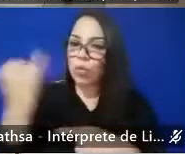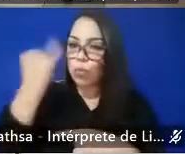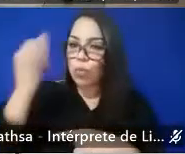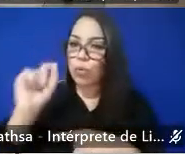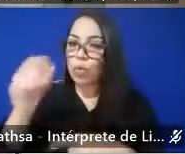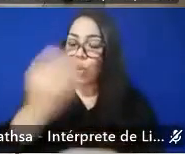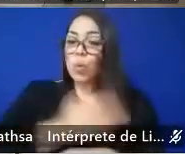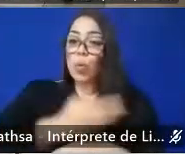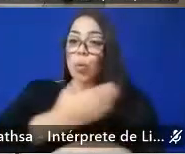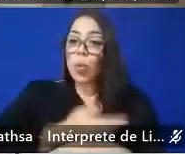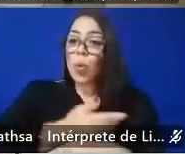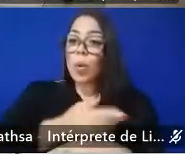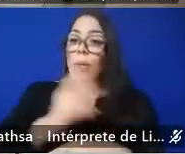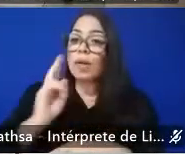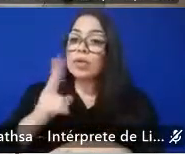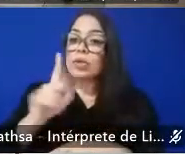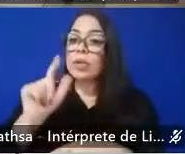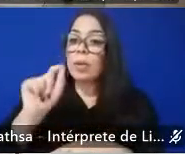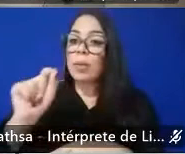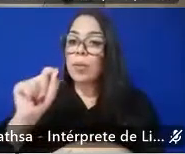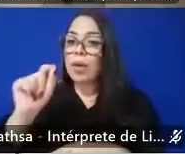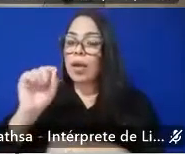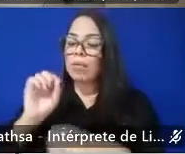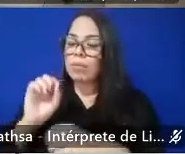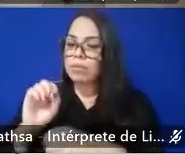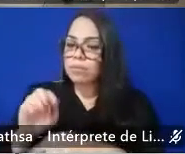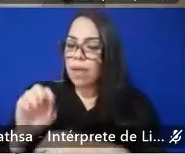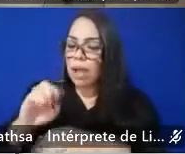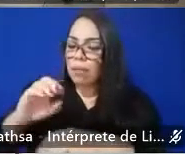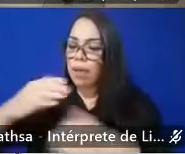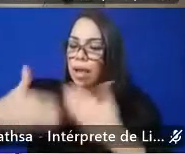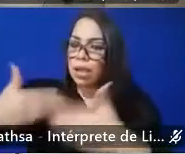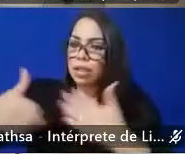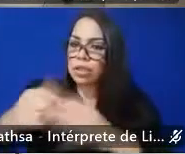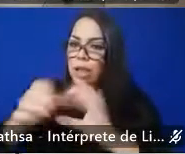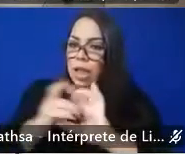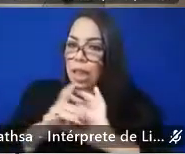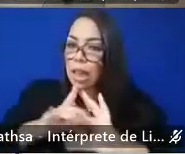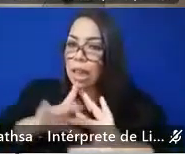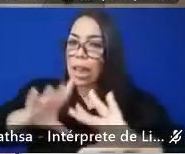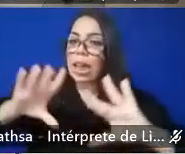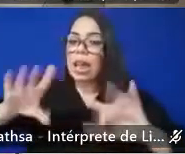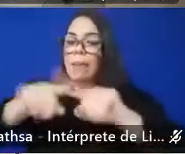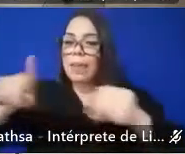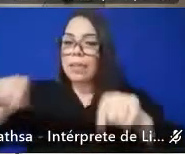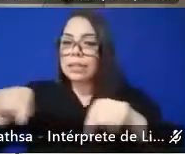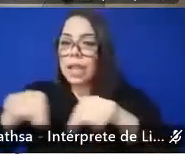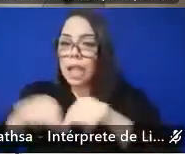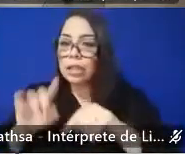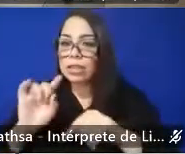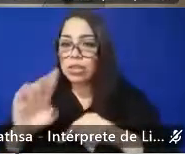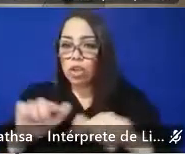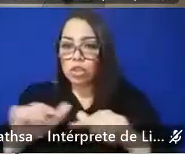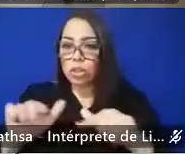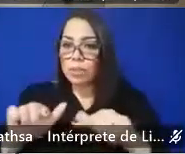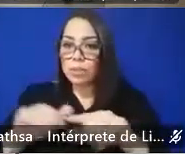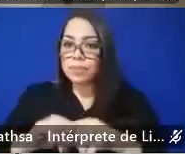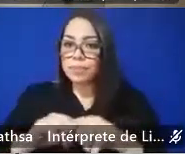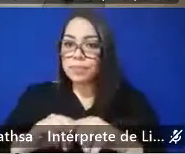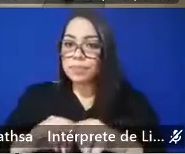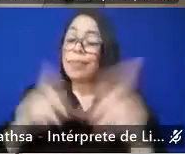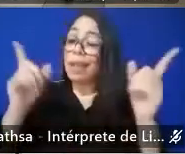estimulado a se libertar dos espaços limitados de seu gabinete é difícil